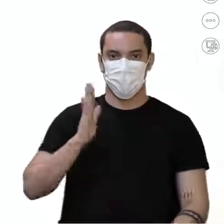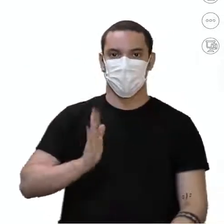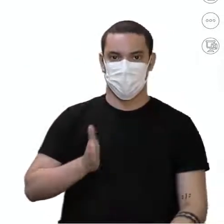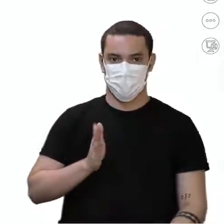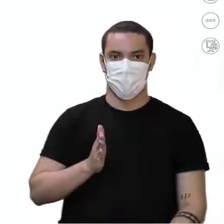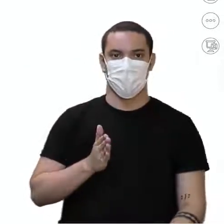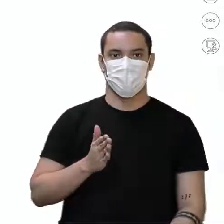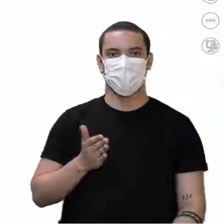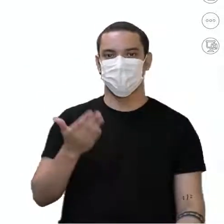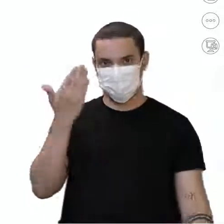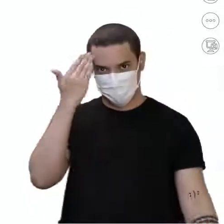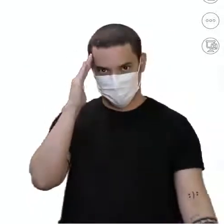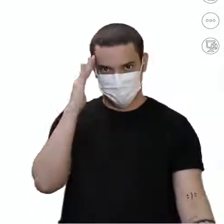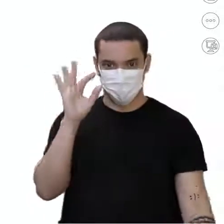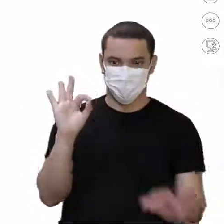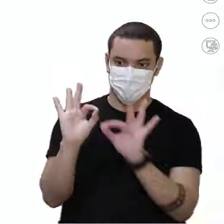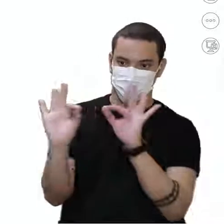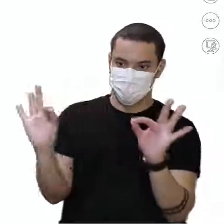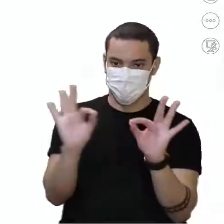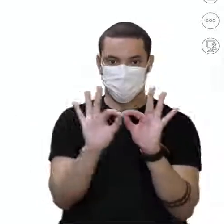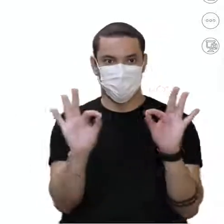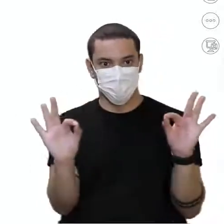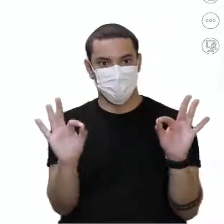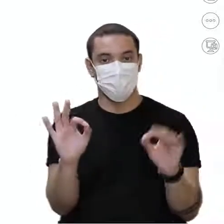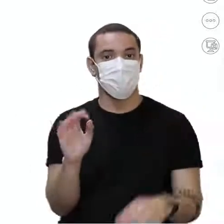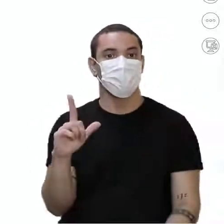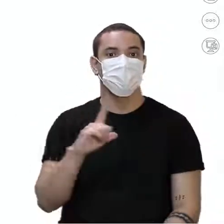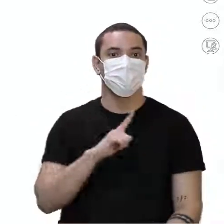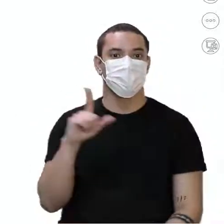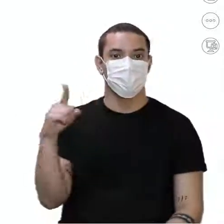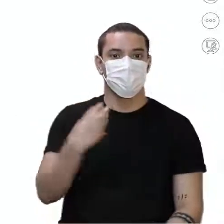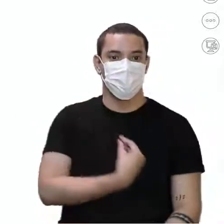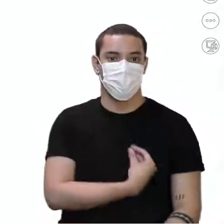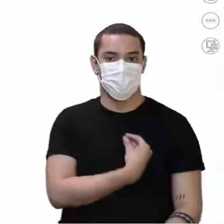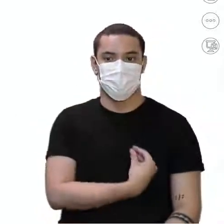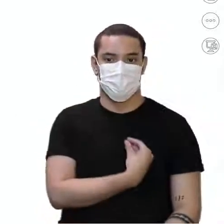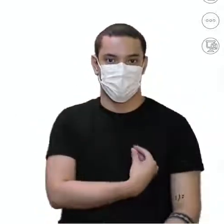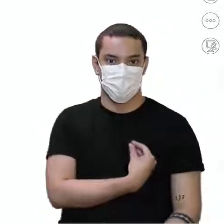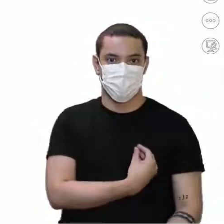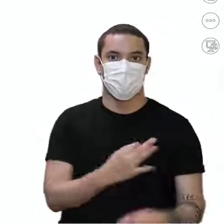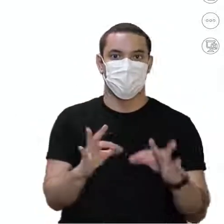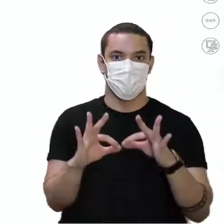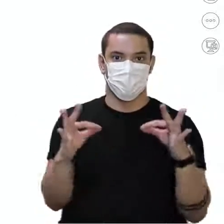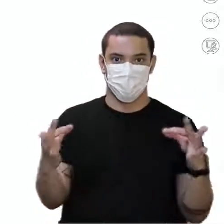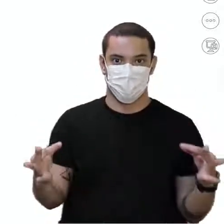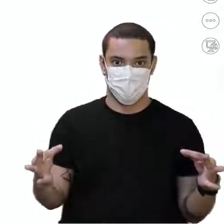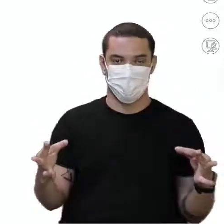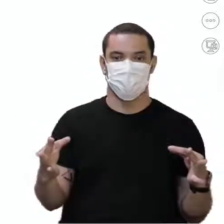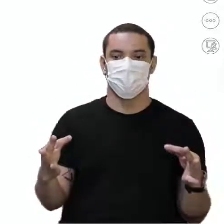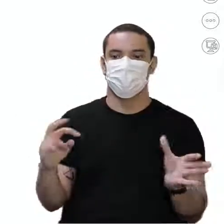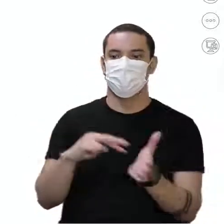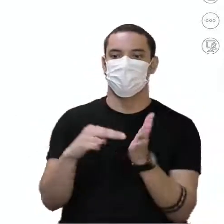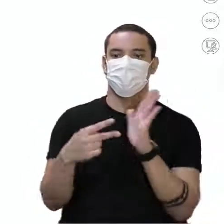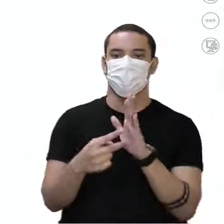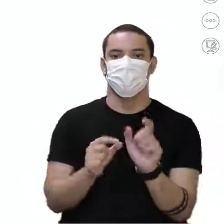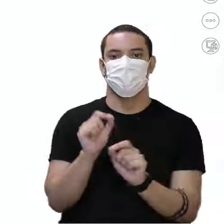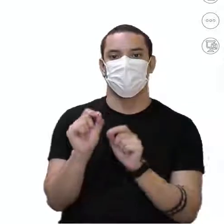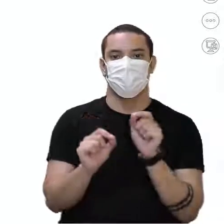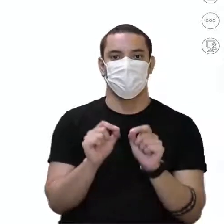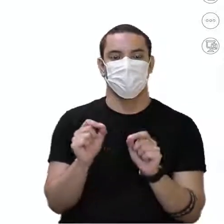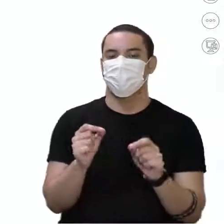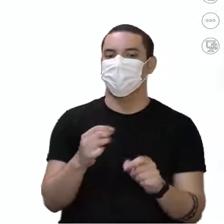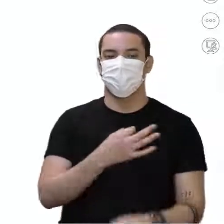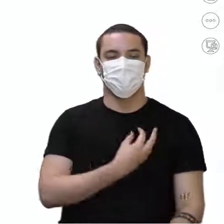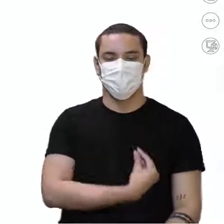been to a custom party. Aí temos aí o present perfect, presente perfeito, que está falando muito desse